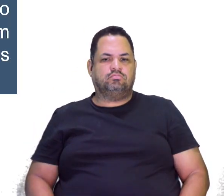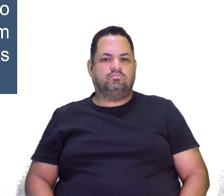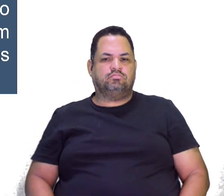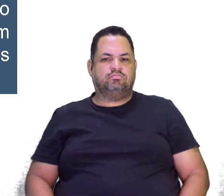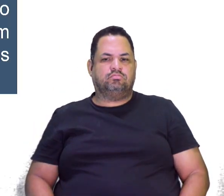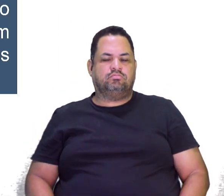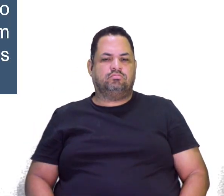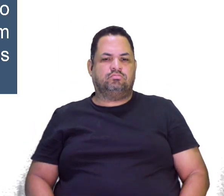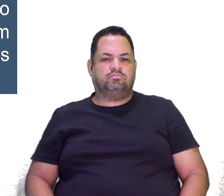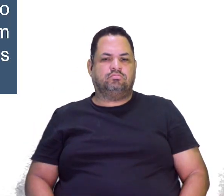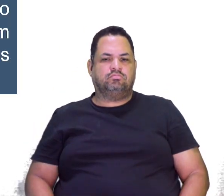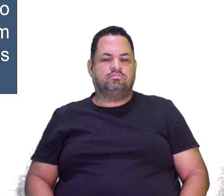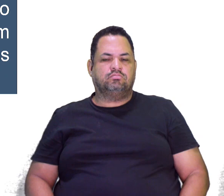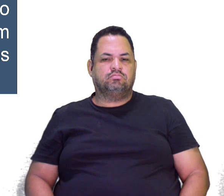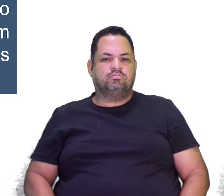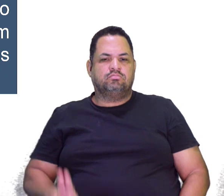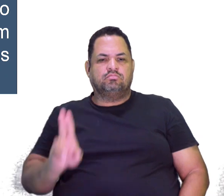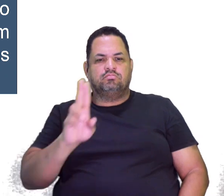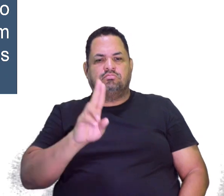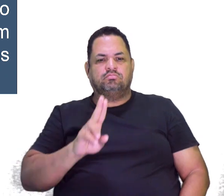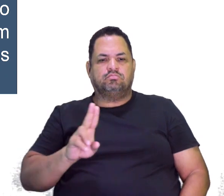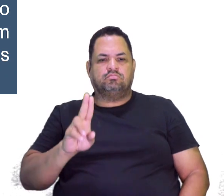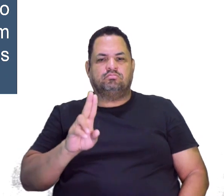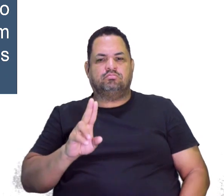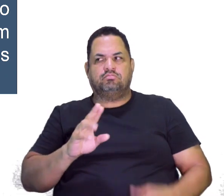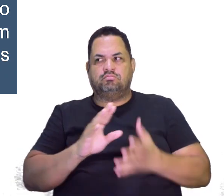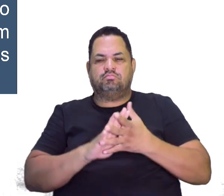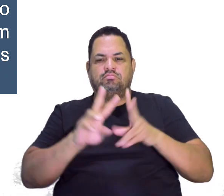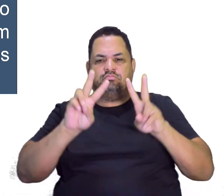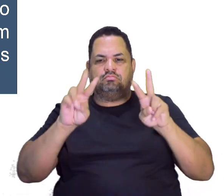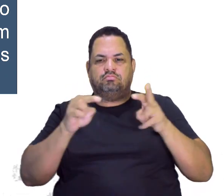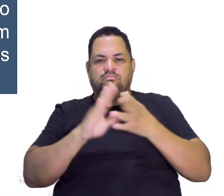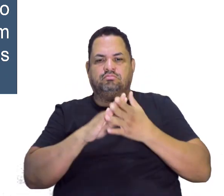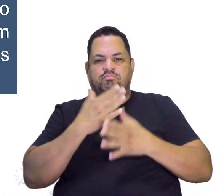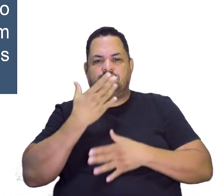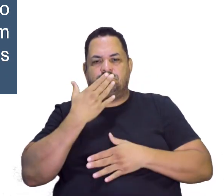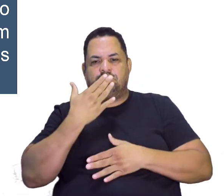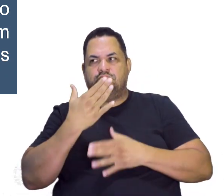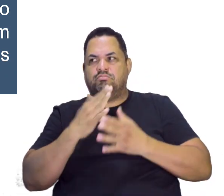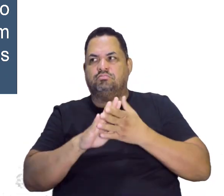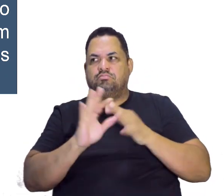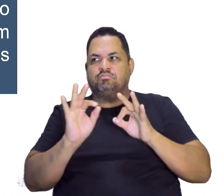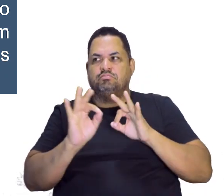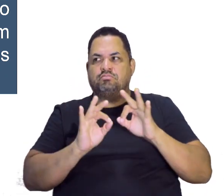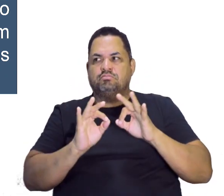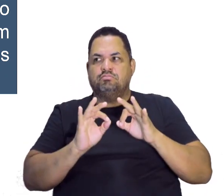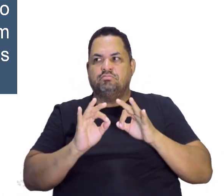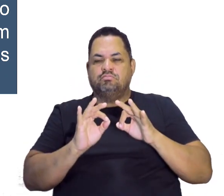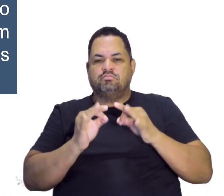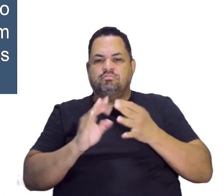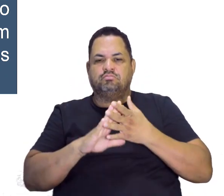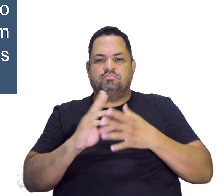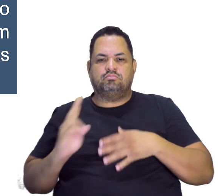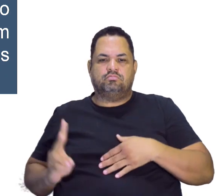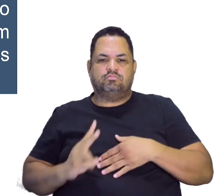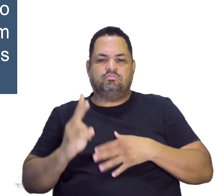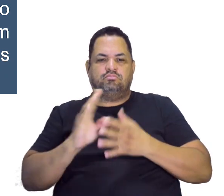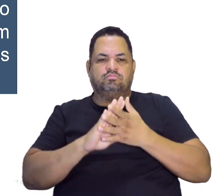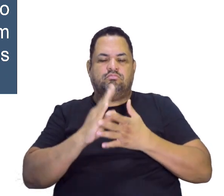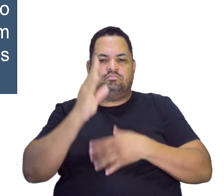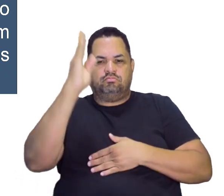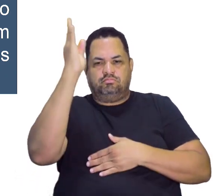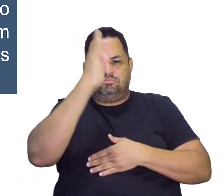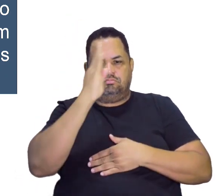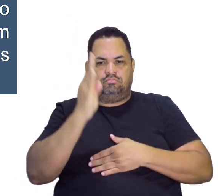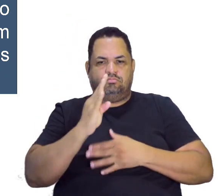Eh onde ela usa os temas e as cores para valorizar o Brasil ela